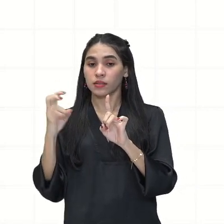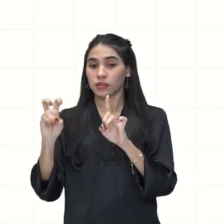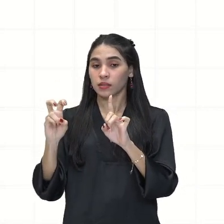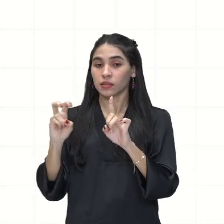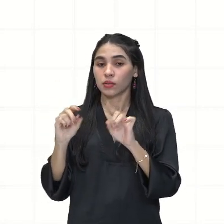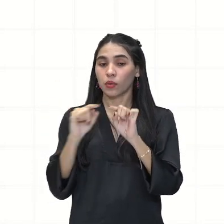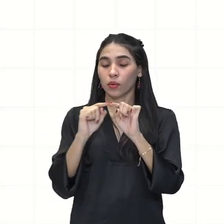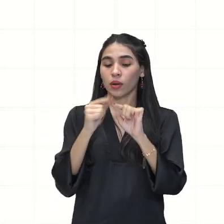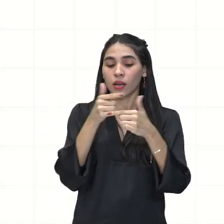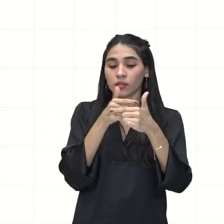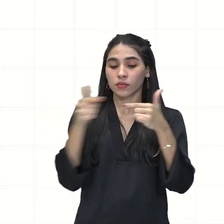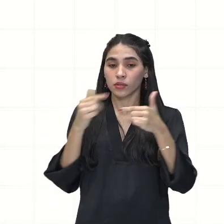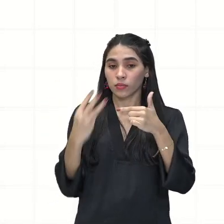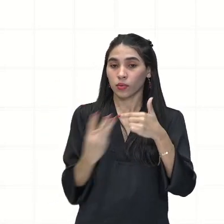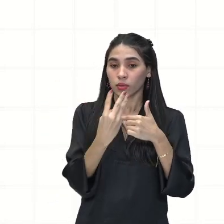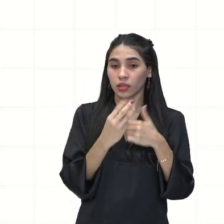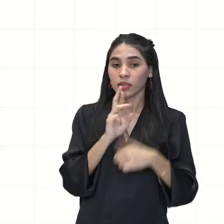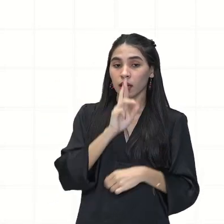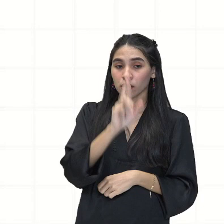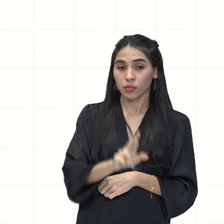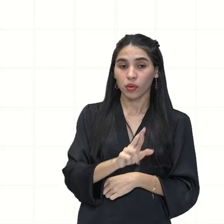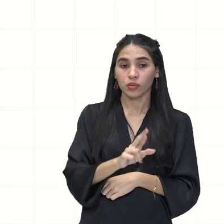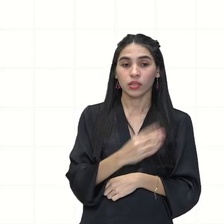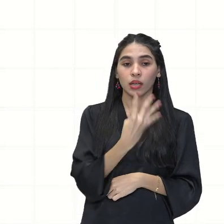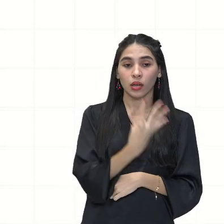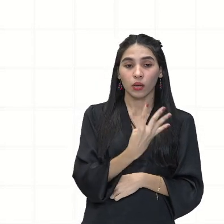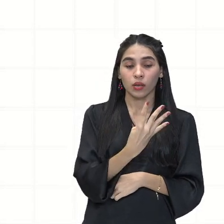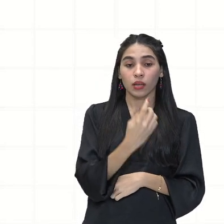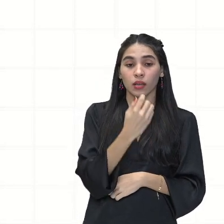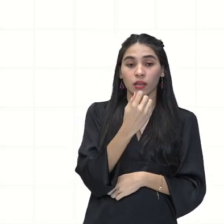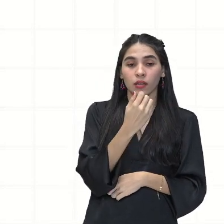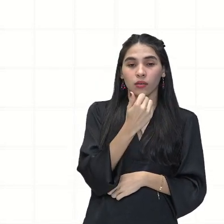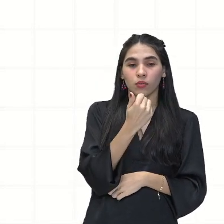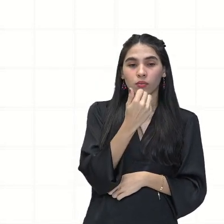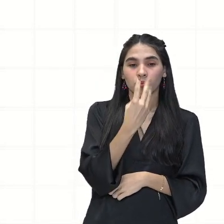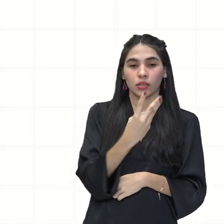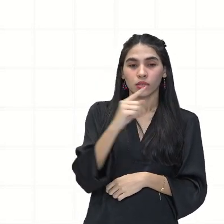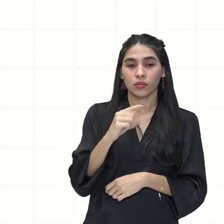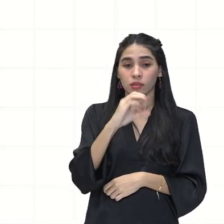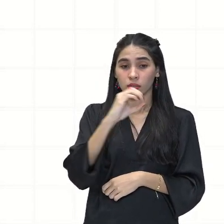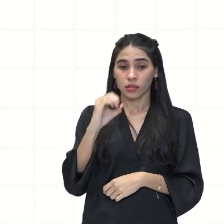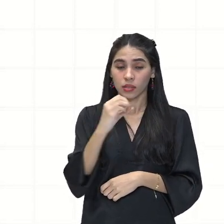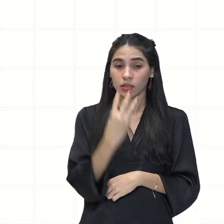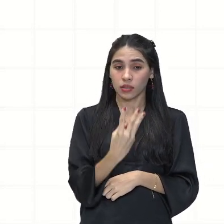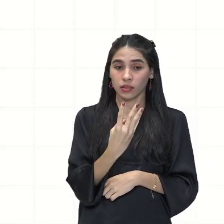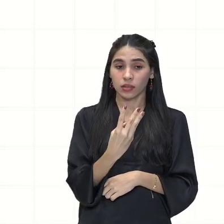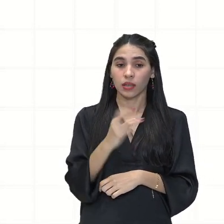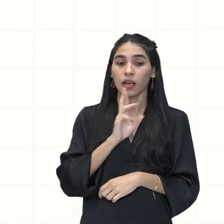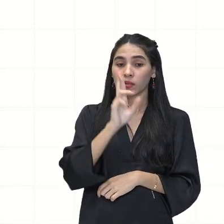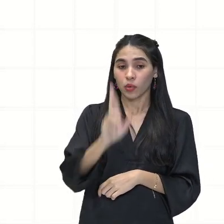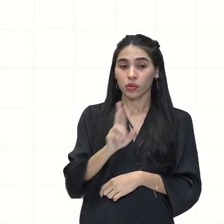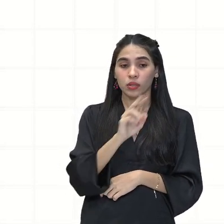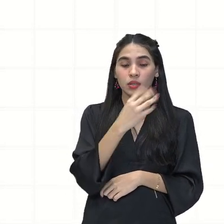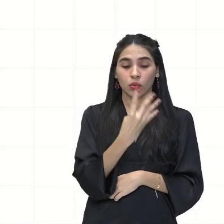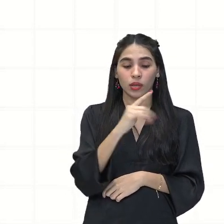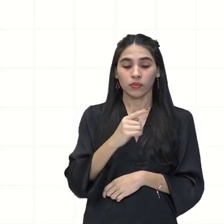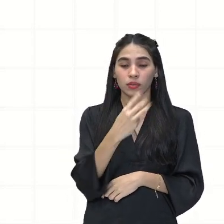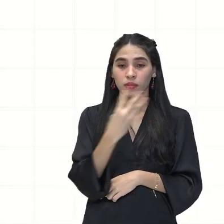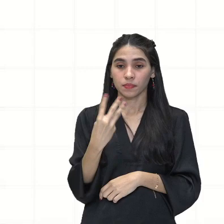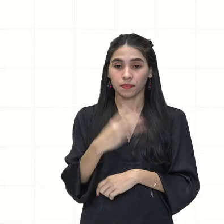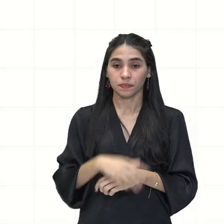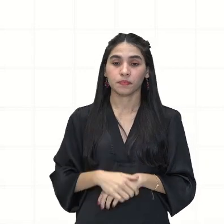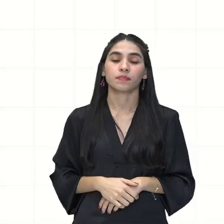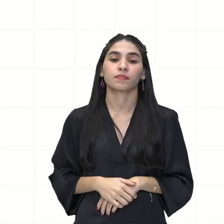isso dá 13 por 3, então encontramos a variância de quem, meu povo? Encontramos